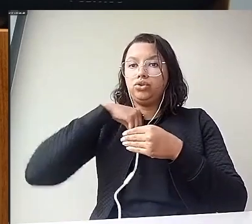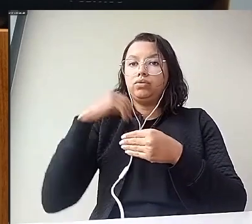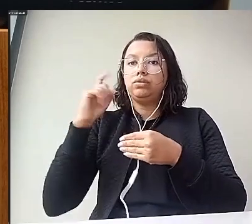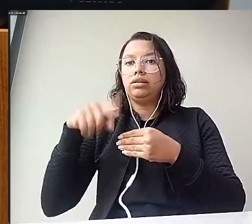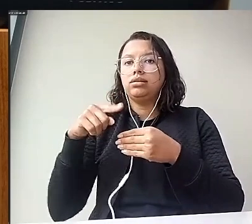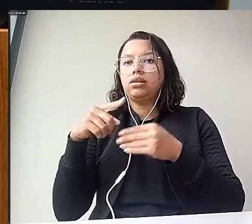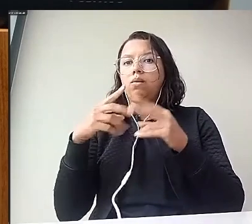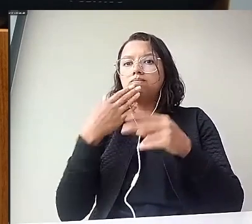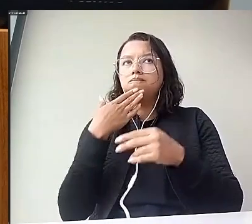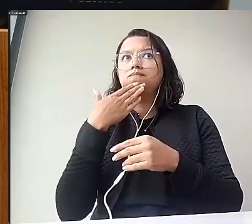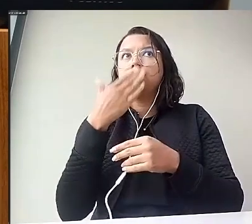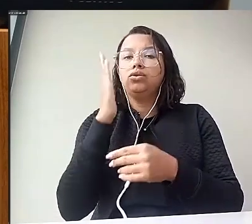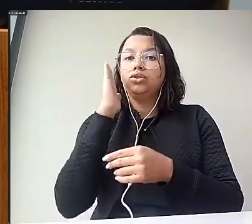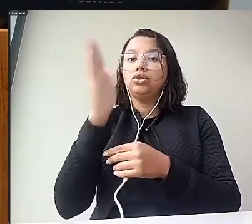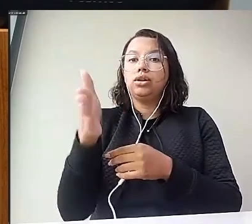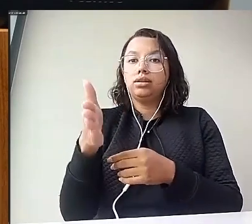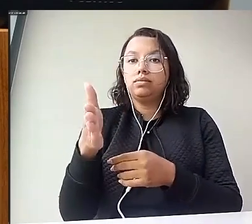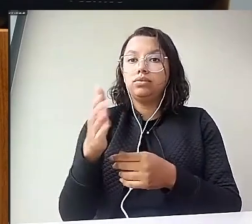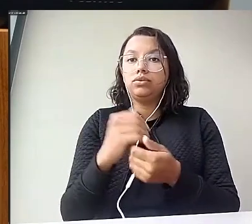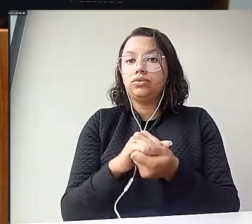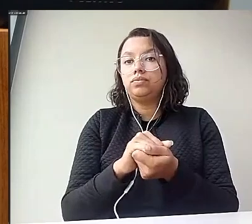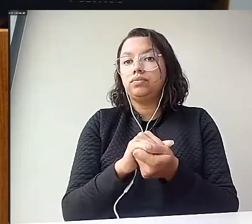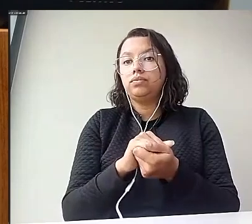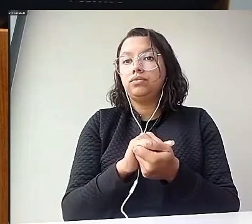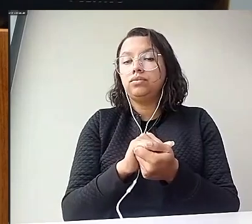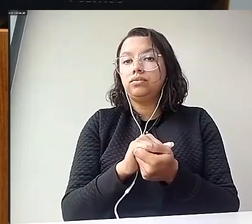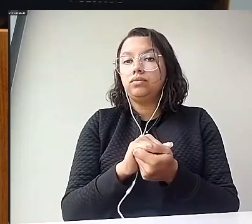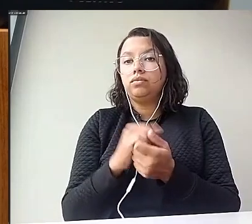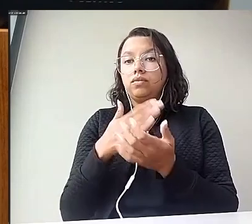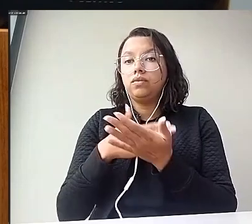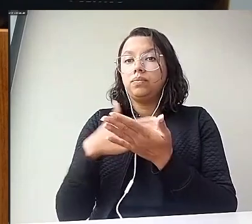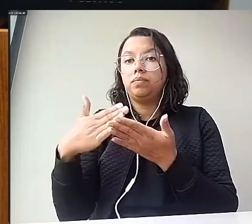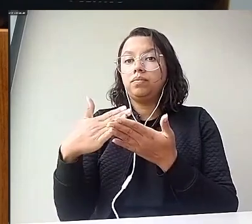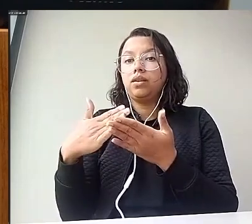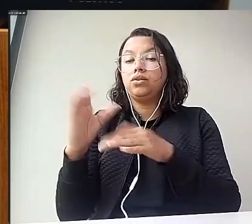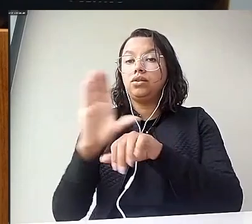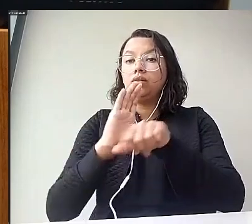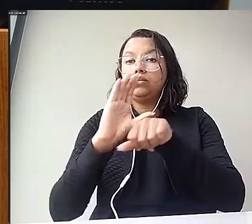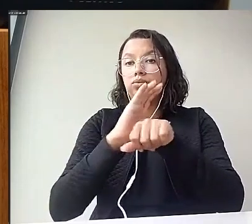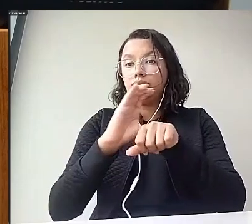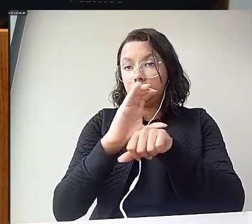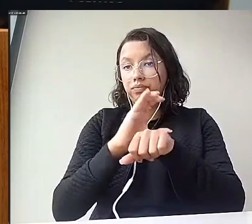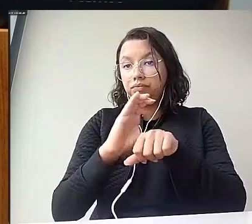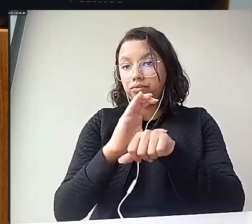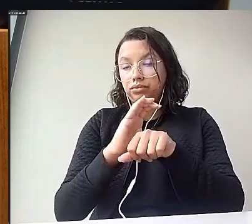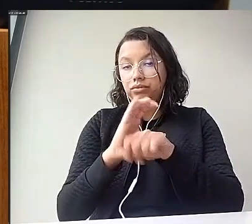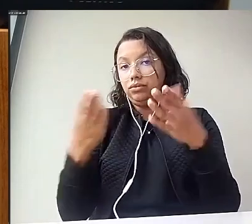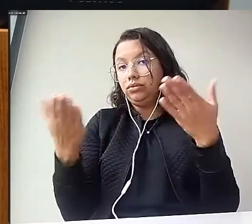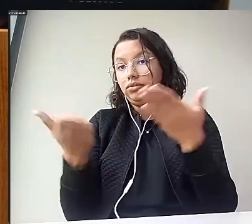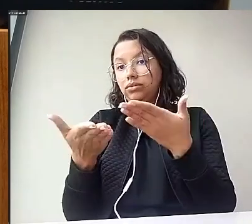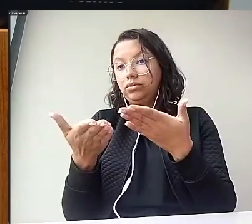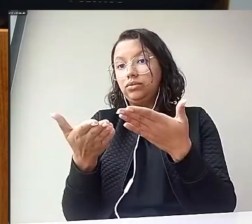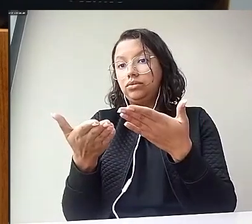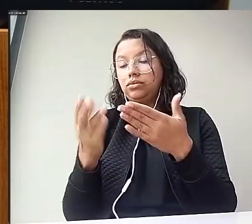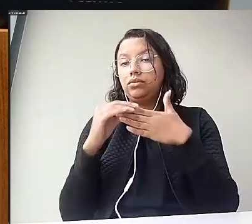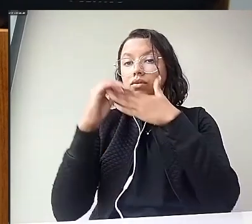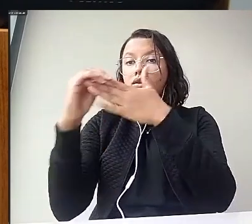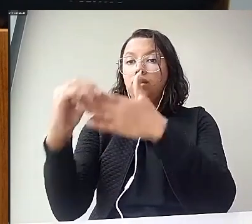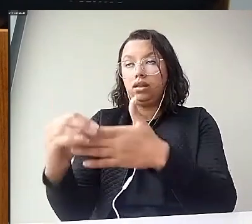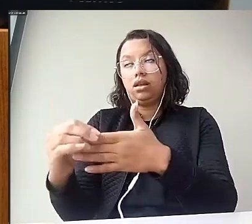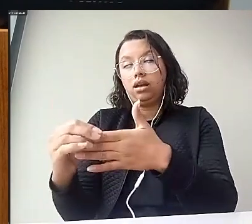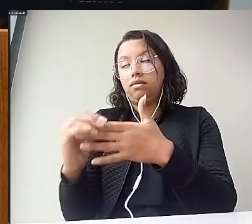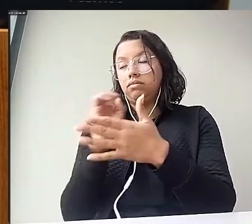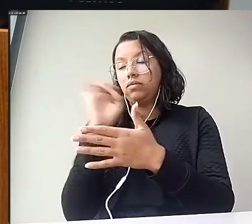reclamados diretamente a partir da Constituição. E isso leva,